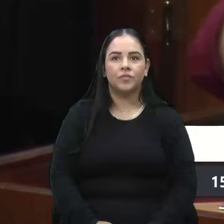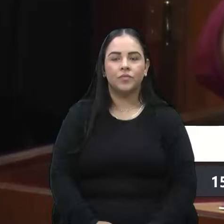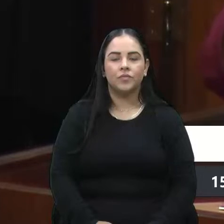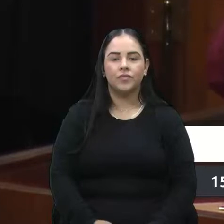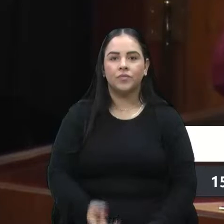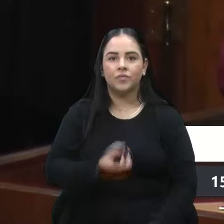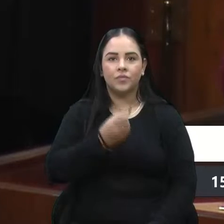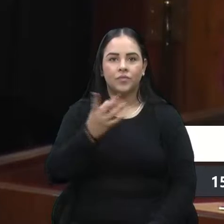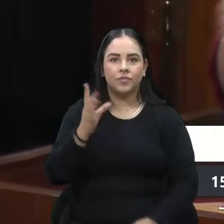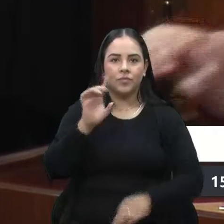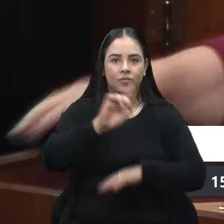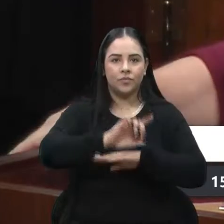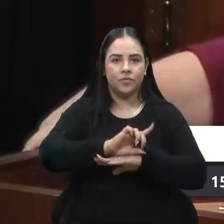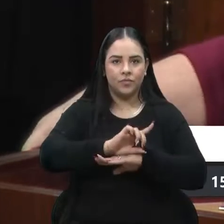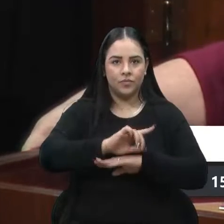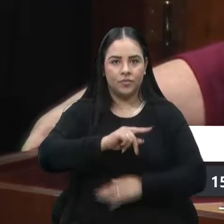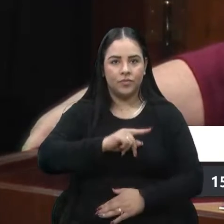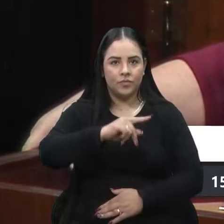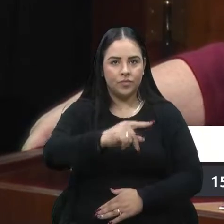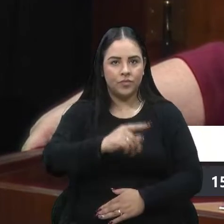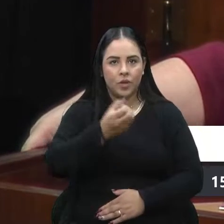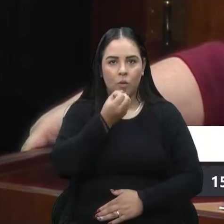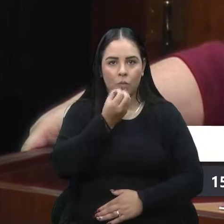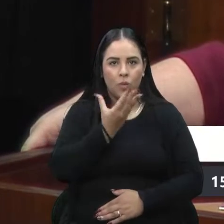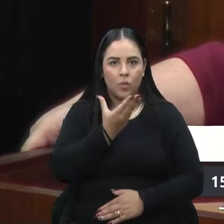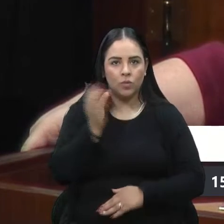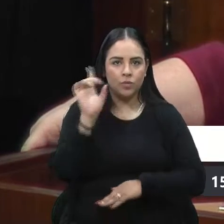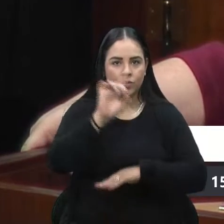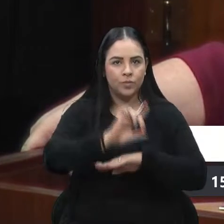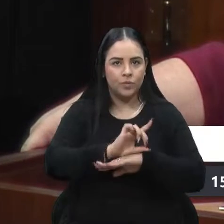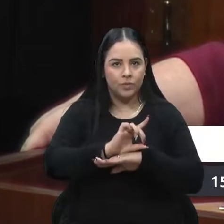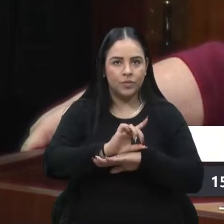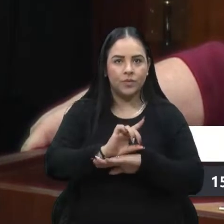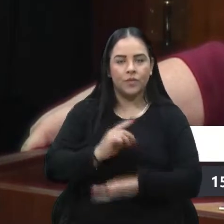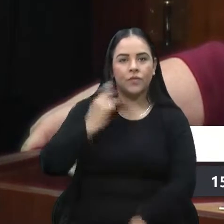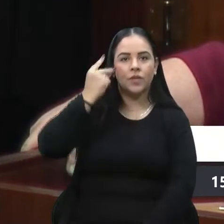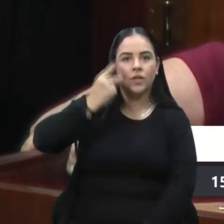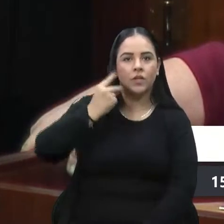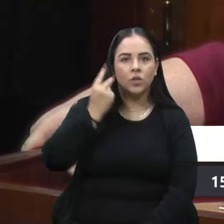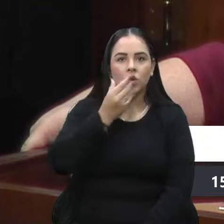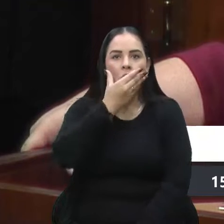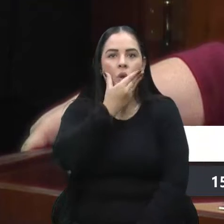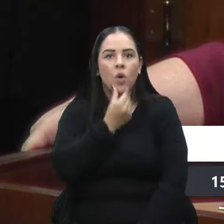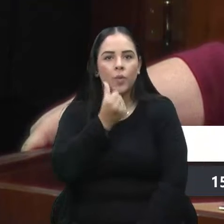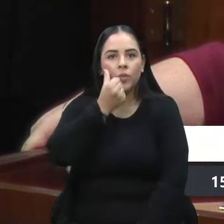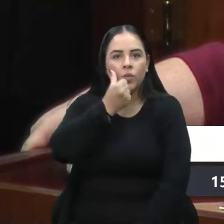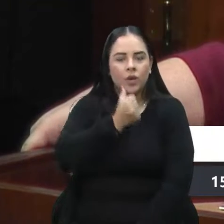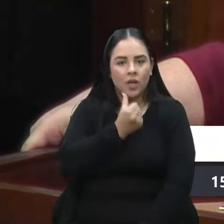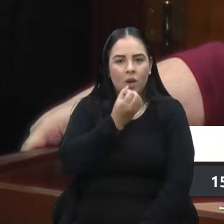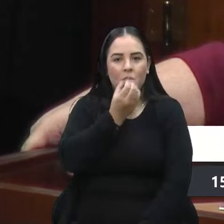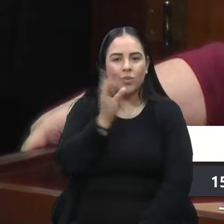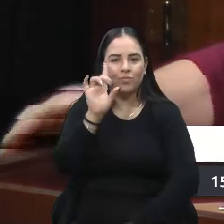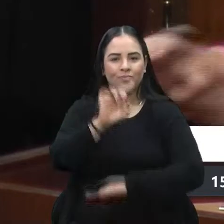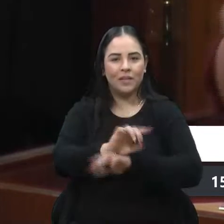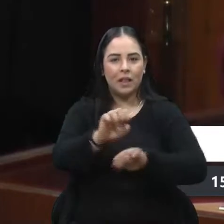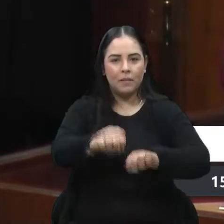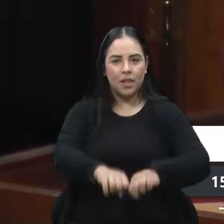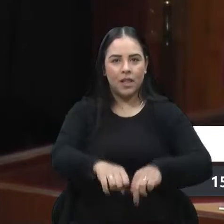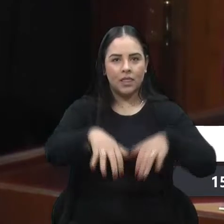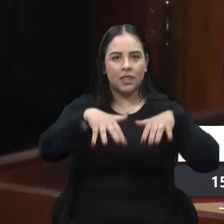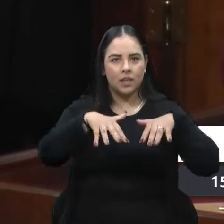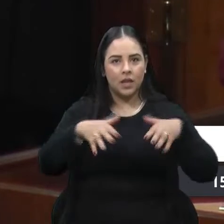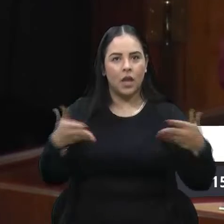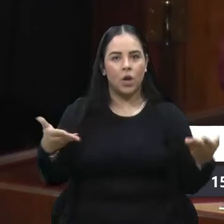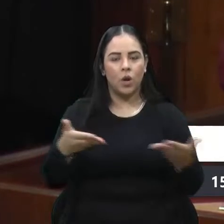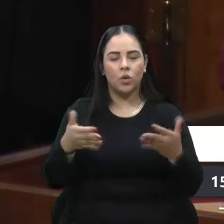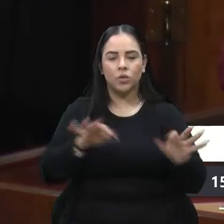Bom dia, senhora presidente. Bom dia, senhores vereadores. Bom dia, senhoras vereadoras. Bom dia à plateia que hoje está aqui nos